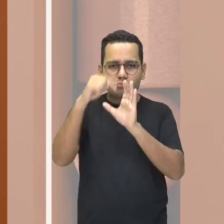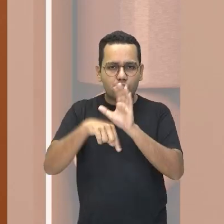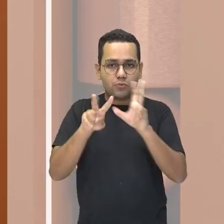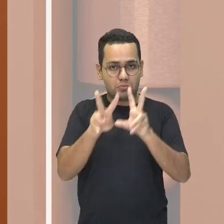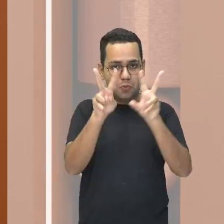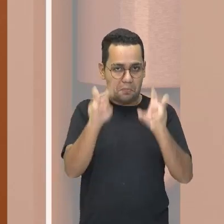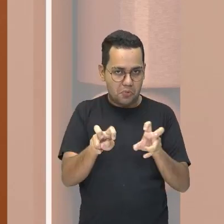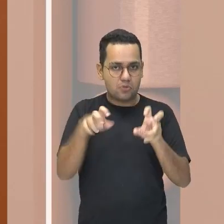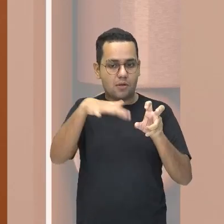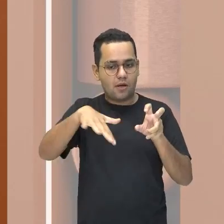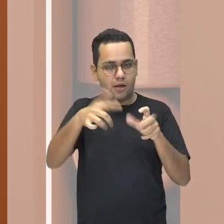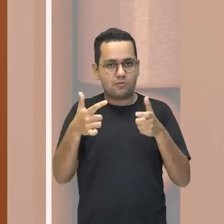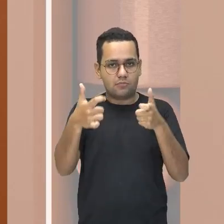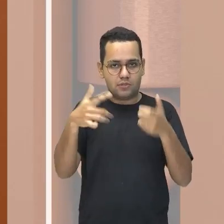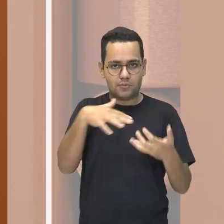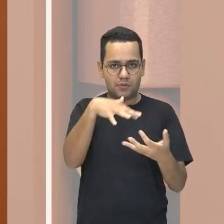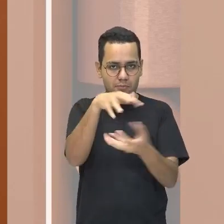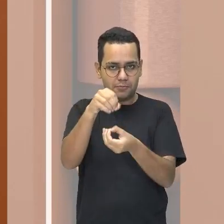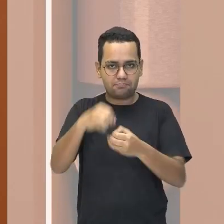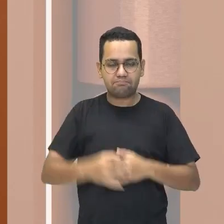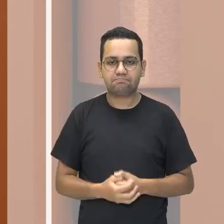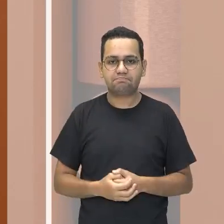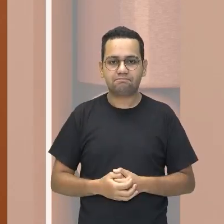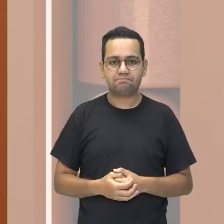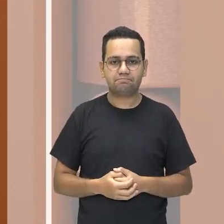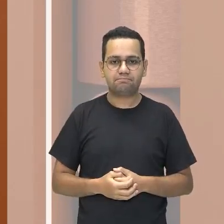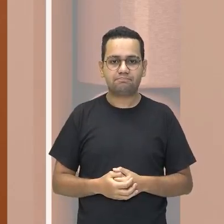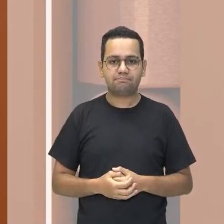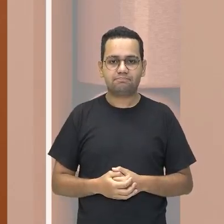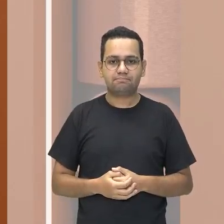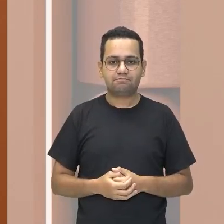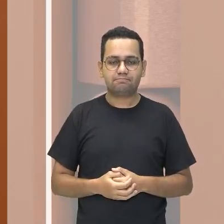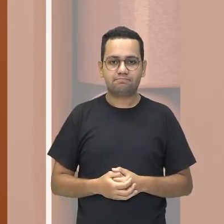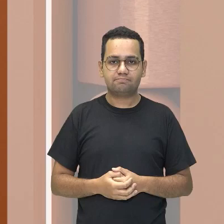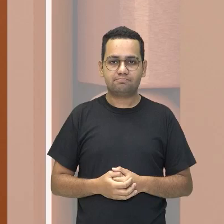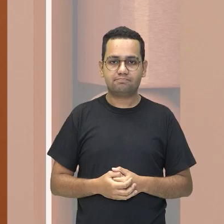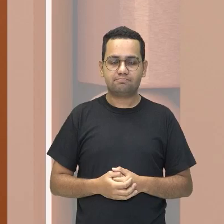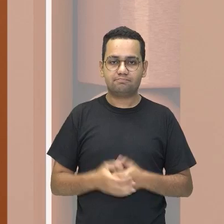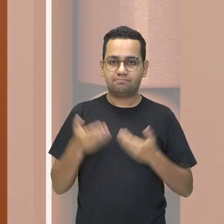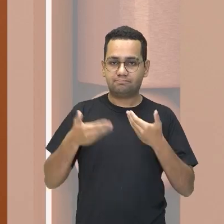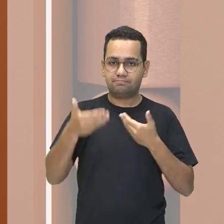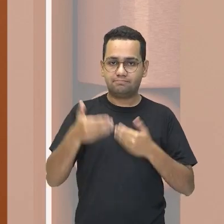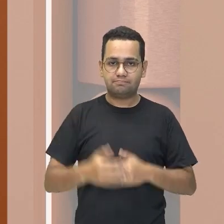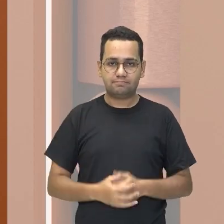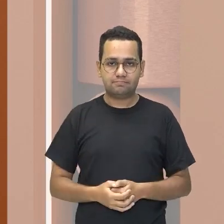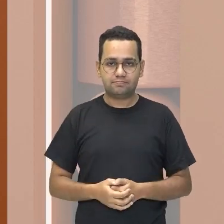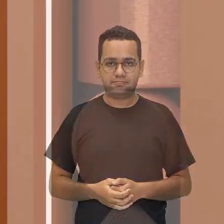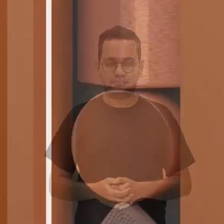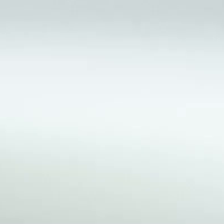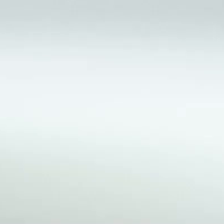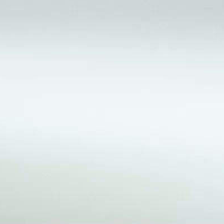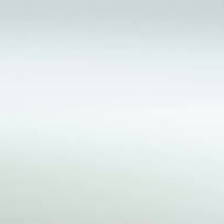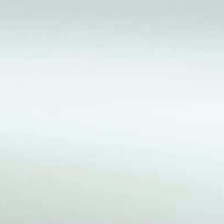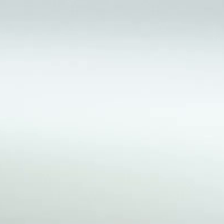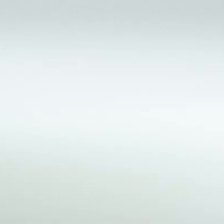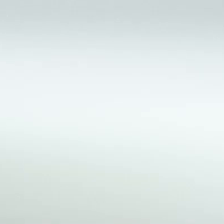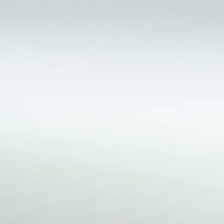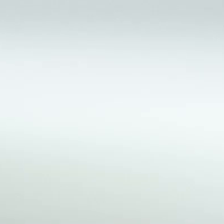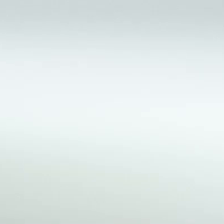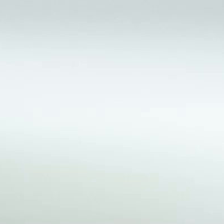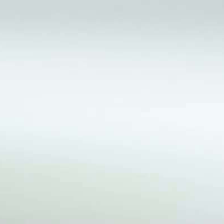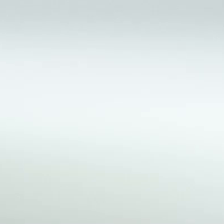temática que é a Segunda Guerra Mundial. Então, galerinha, sem mais conversas, vamos à nossa aula.